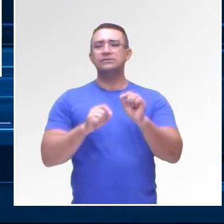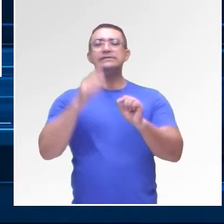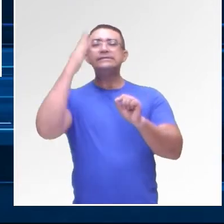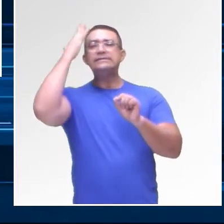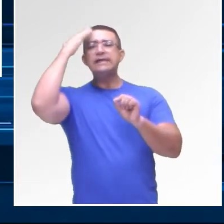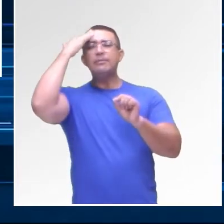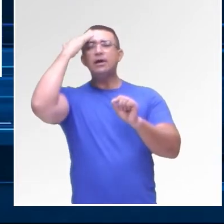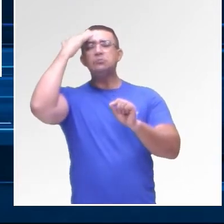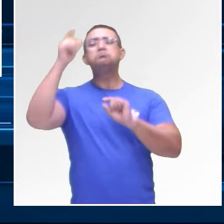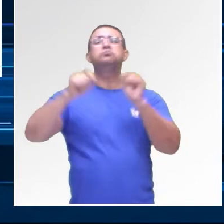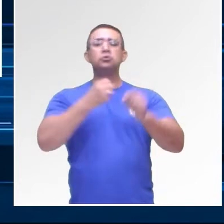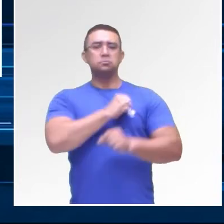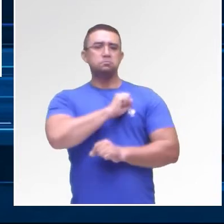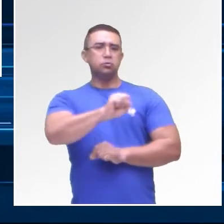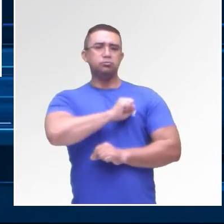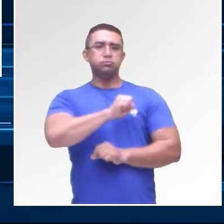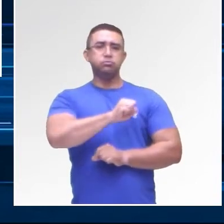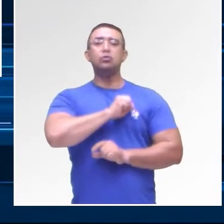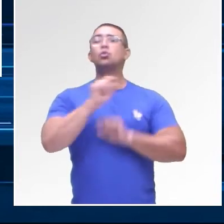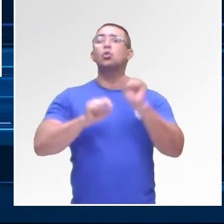nós temos 2 formas.